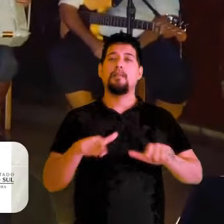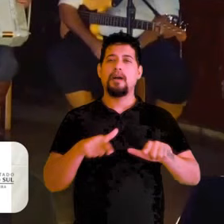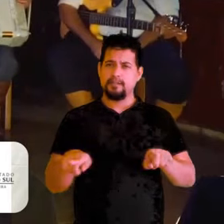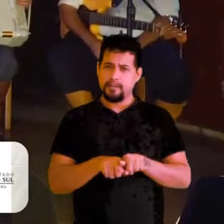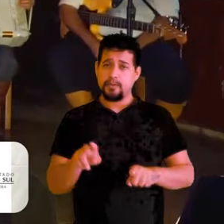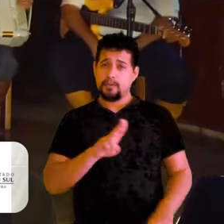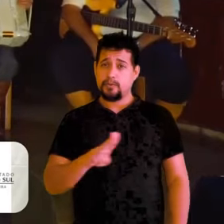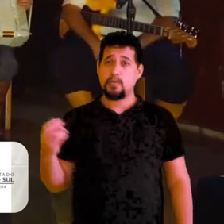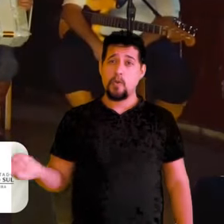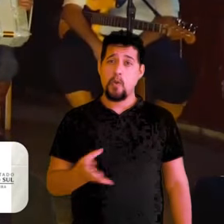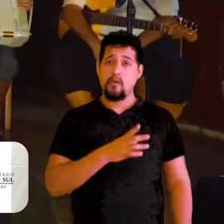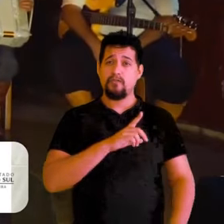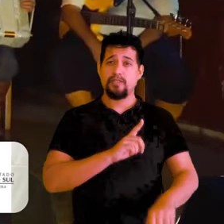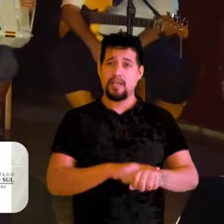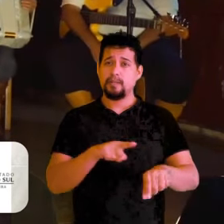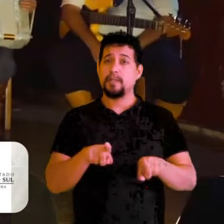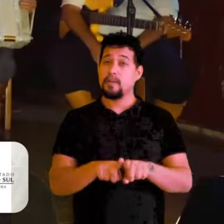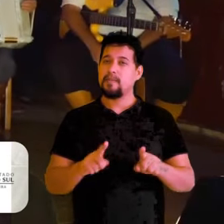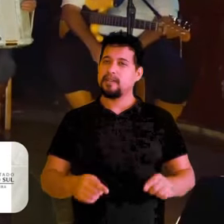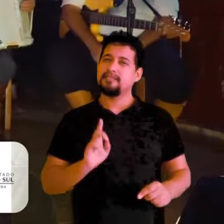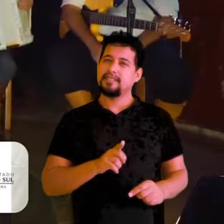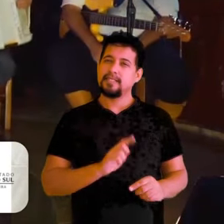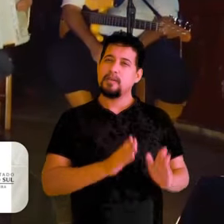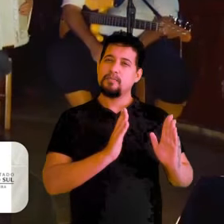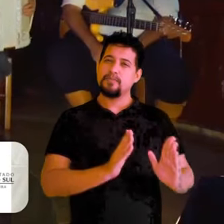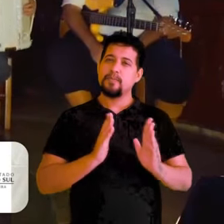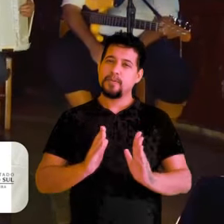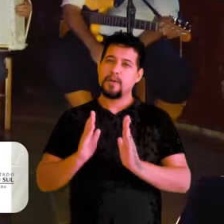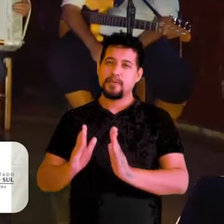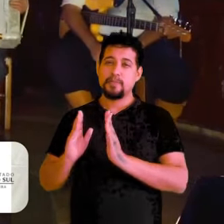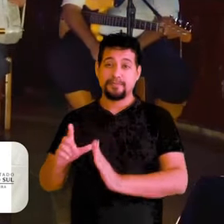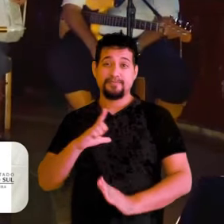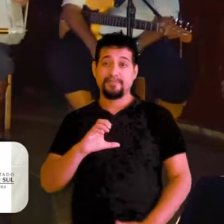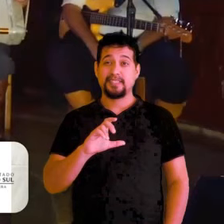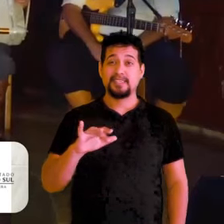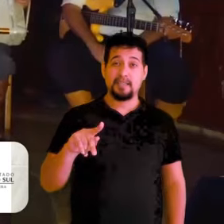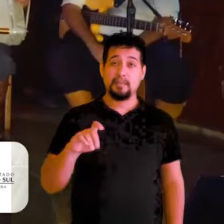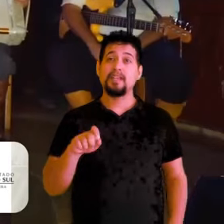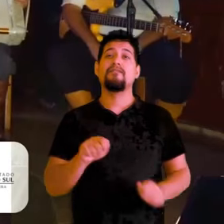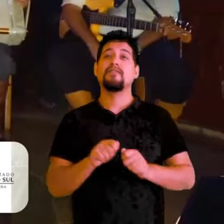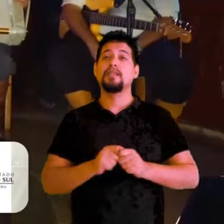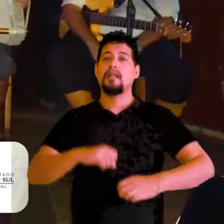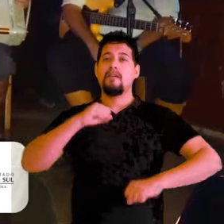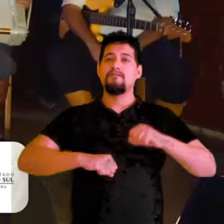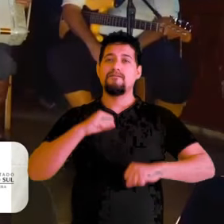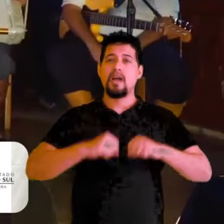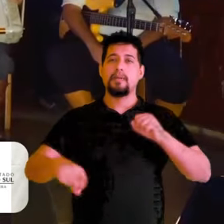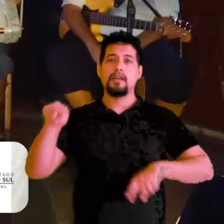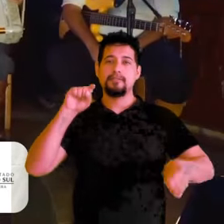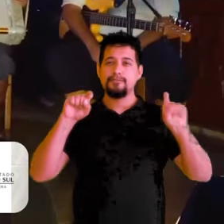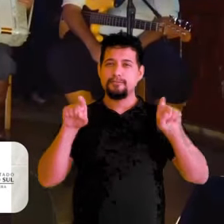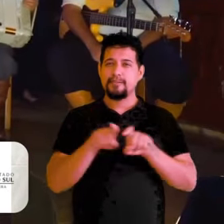trabalho do Chiquito e Bordoneio, chamado Novos Tempos. E de prazo em prazo o pessoal está lançando esses clipes que foram produzidos pela